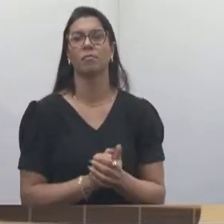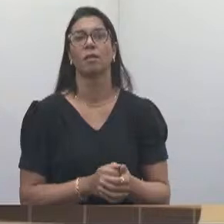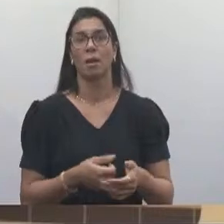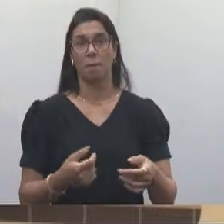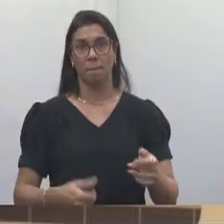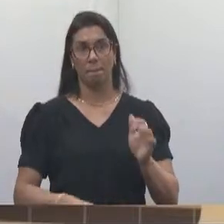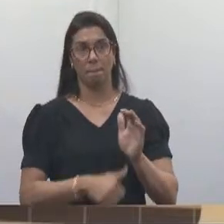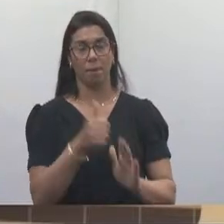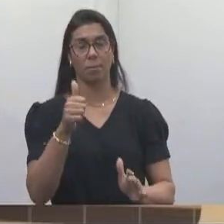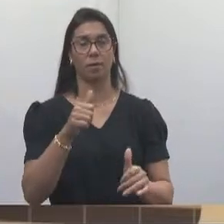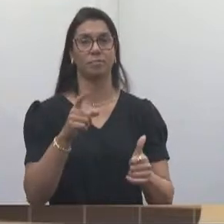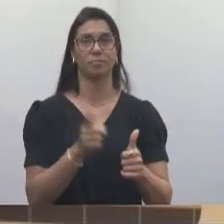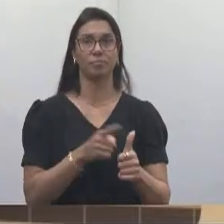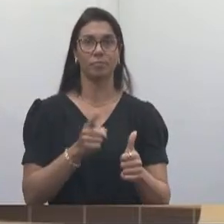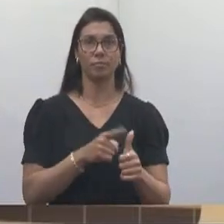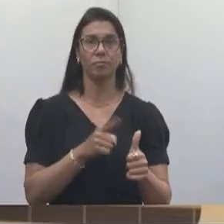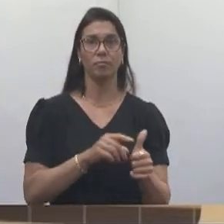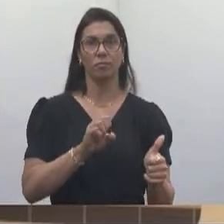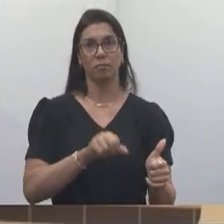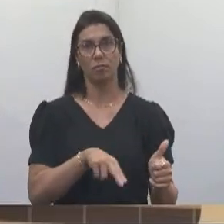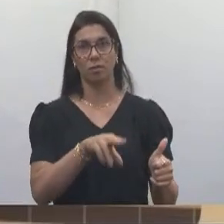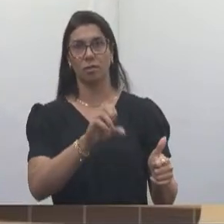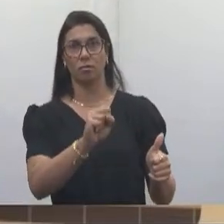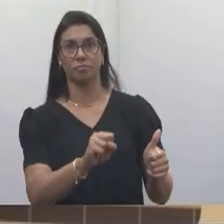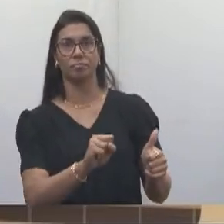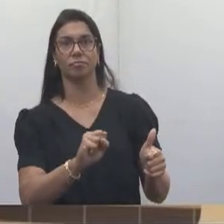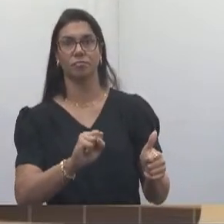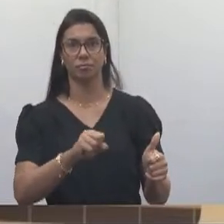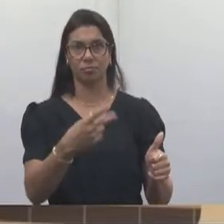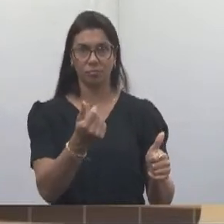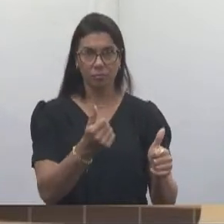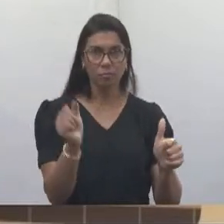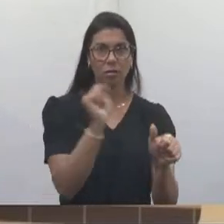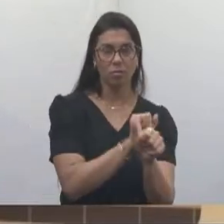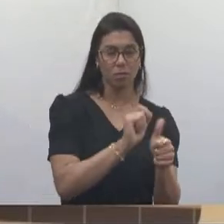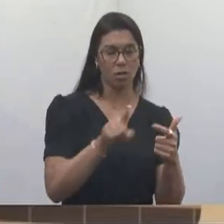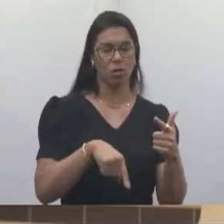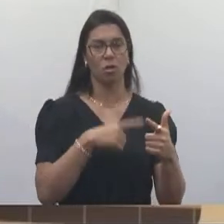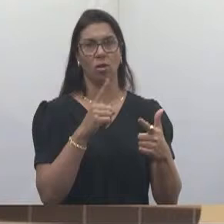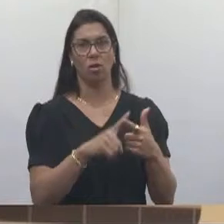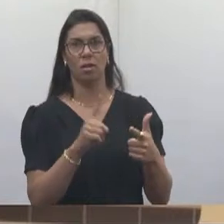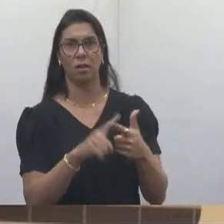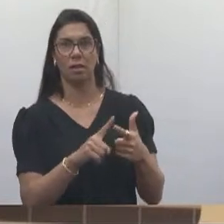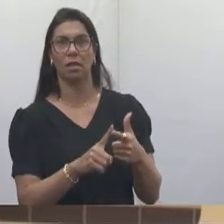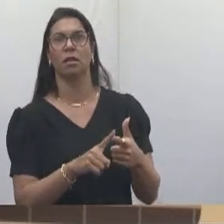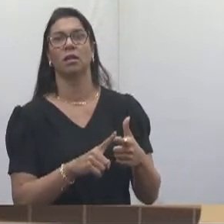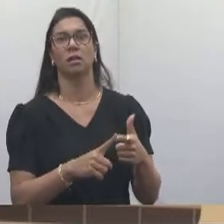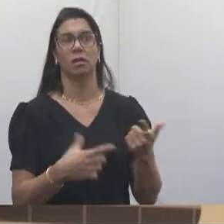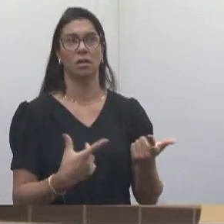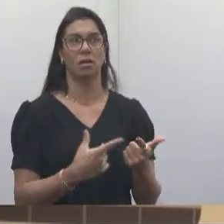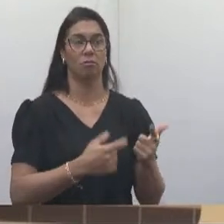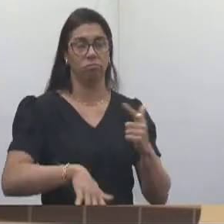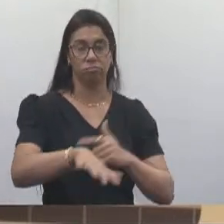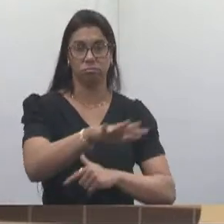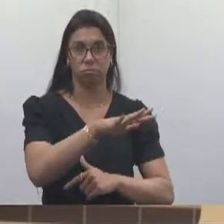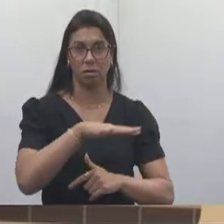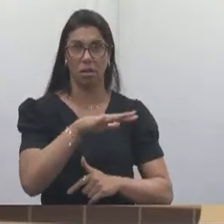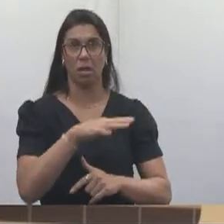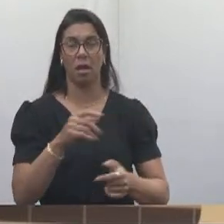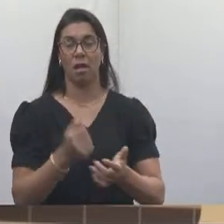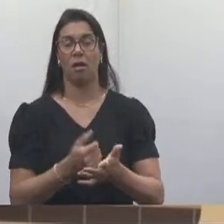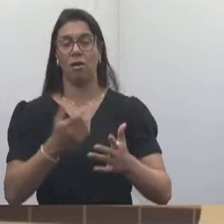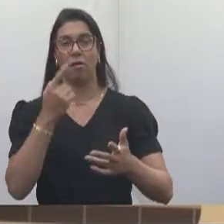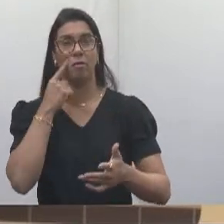congelada. Segundo, os repasses federais foram fixados em 2018 e só vem corrigido monetariamente. E vejam a